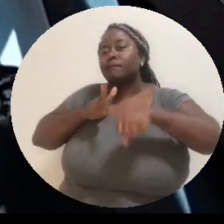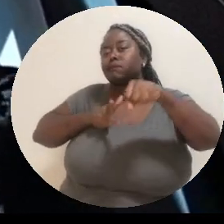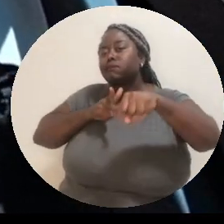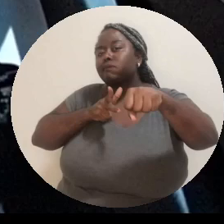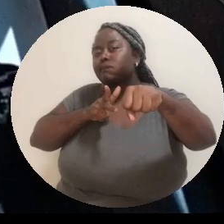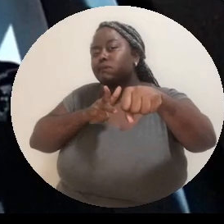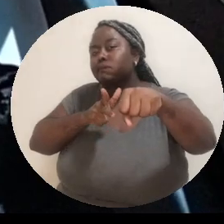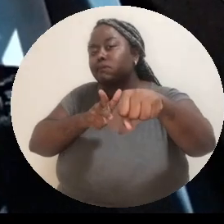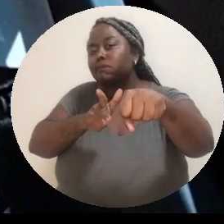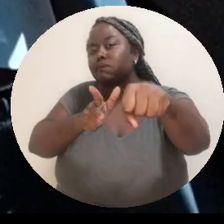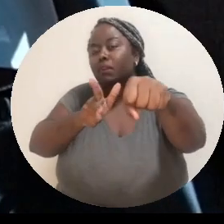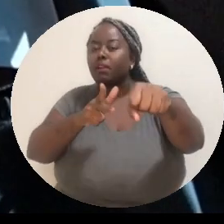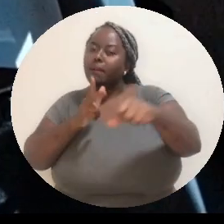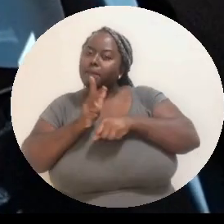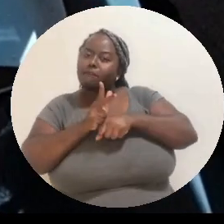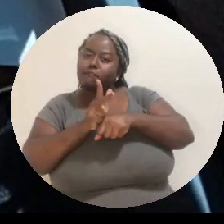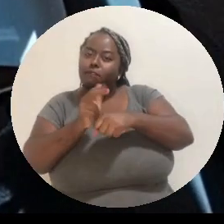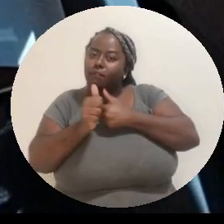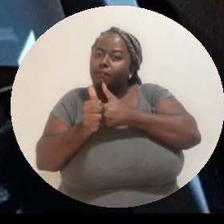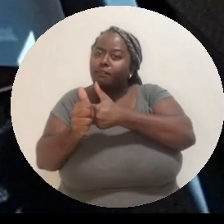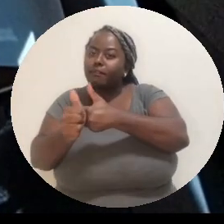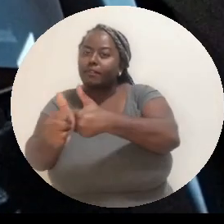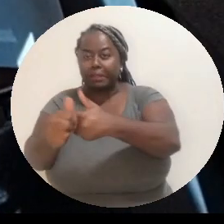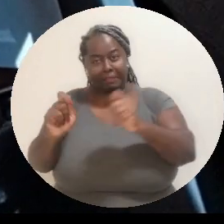frente e a pessoa vai filmando.